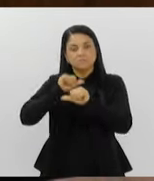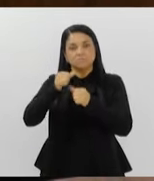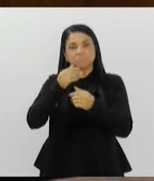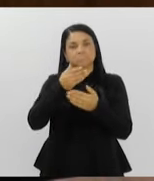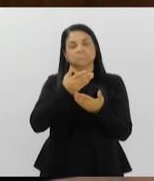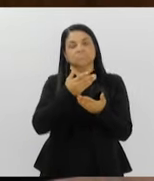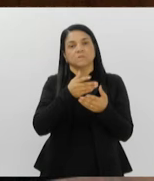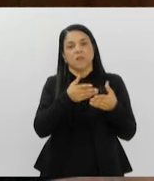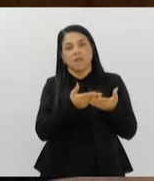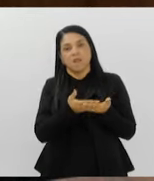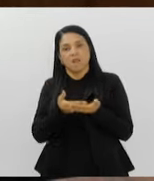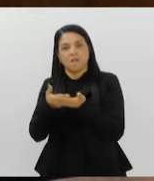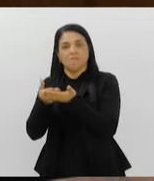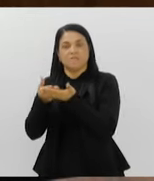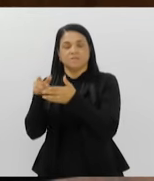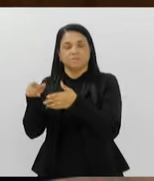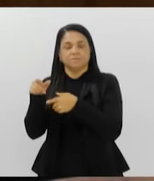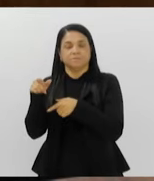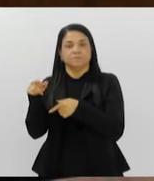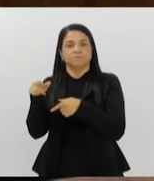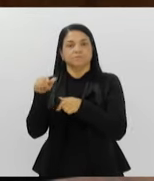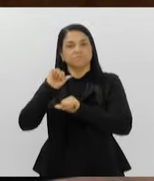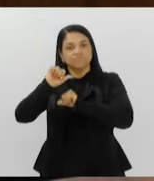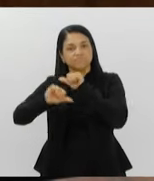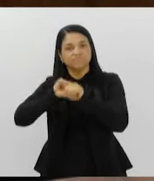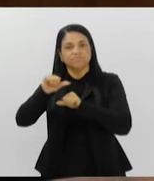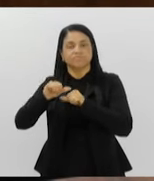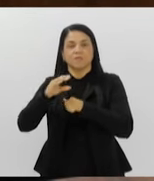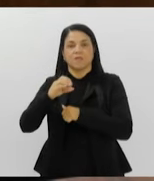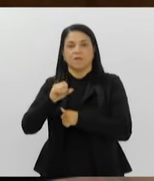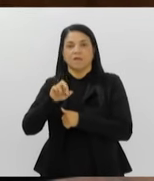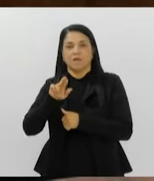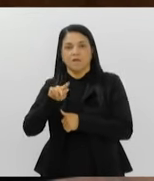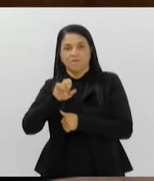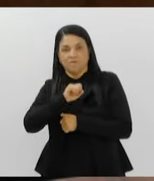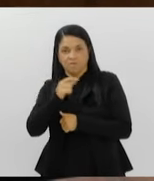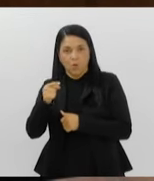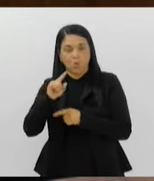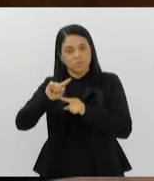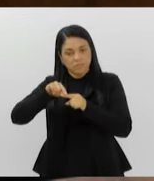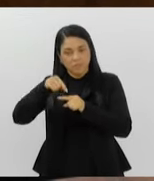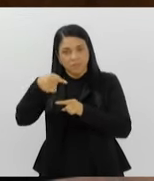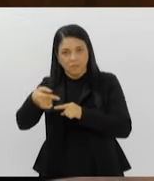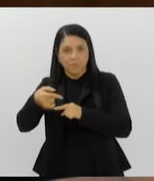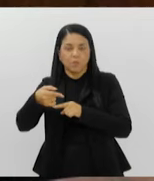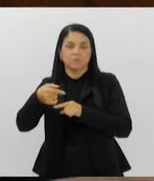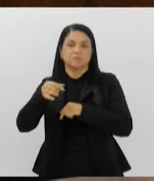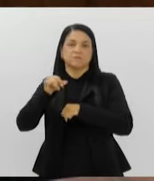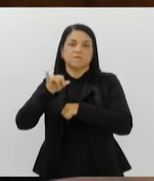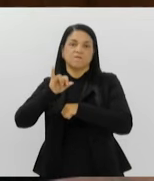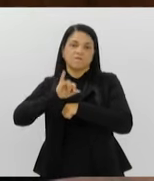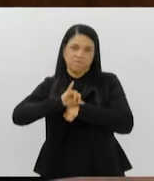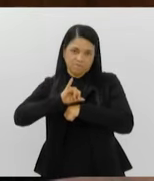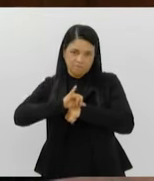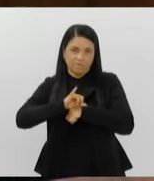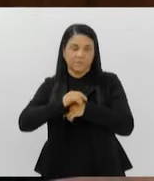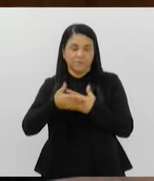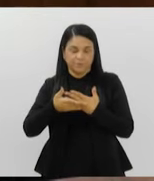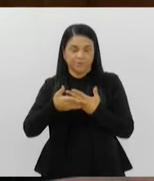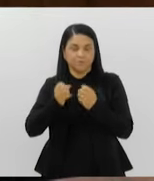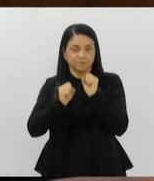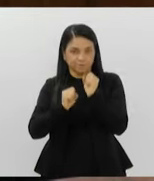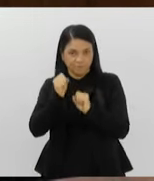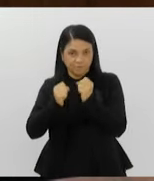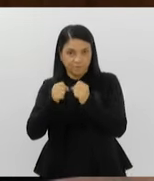transportá-la para ser convertida em carvão e, posteriormente, em ferro gusa nessa siderúrgica. Também,